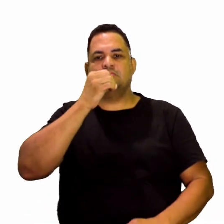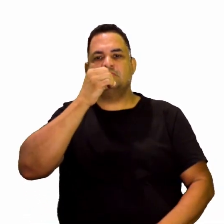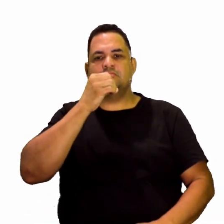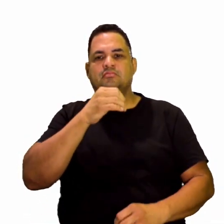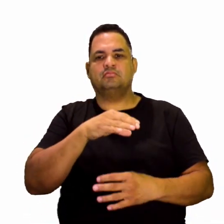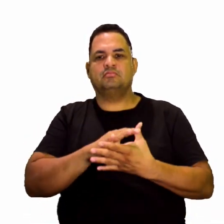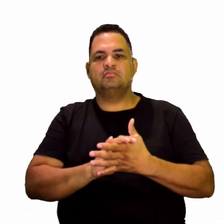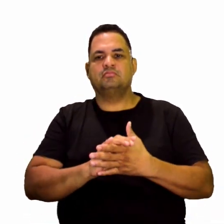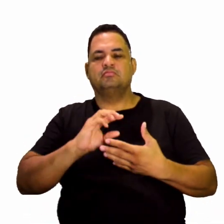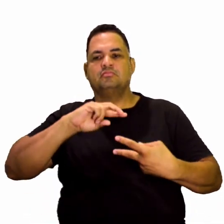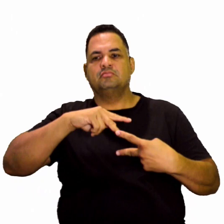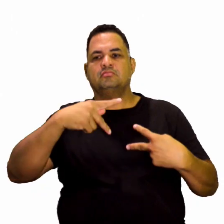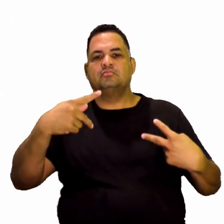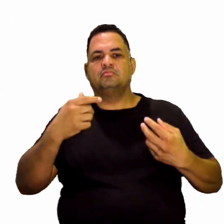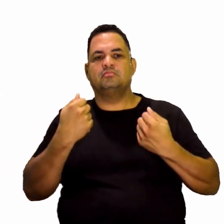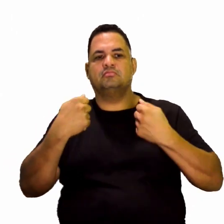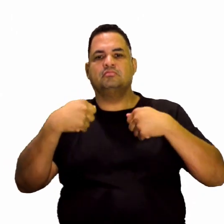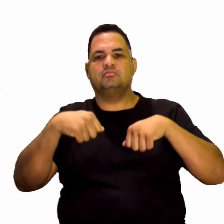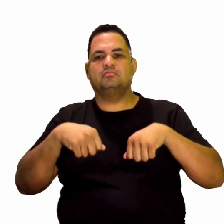engenharia genética